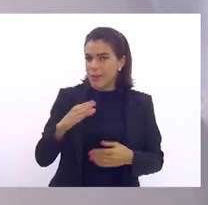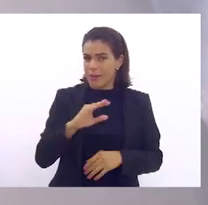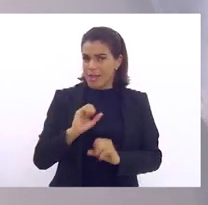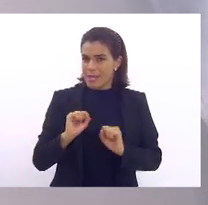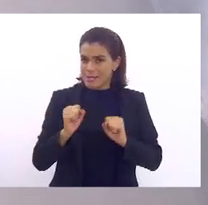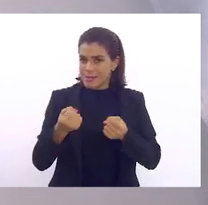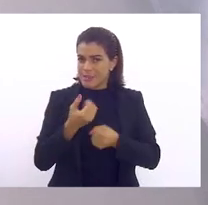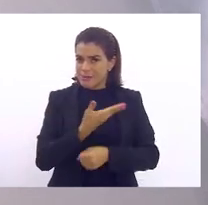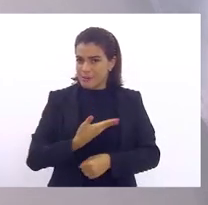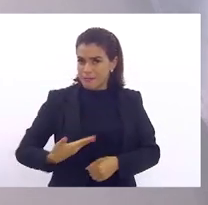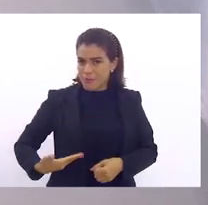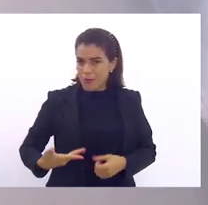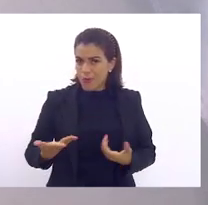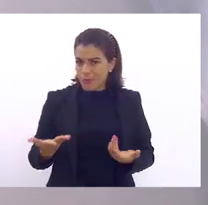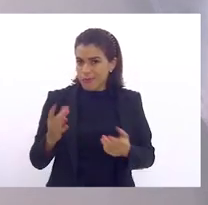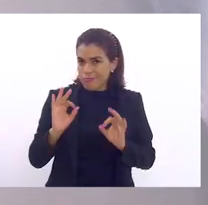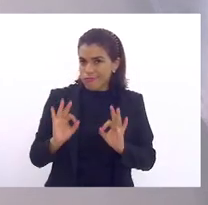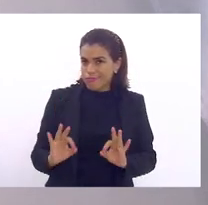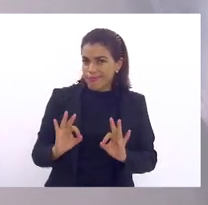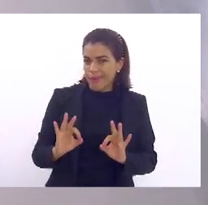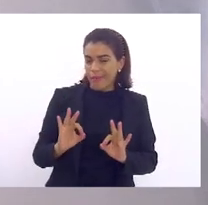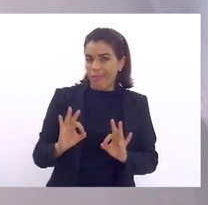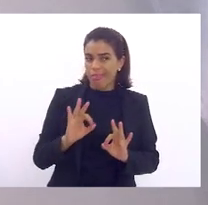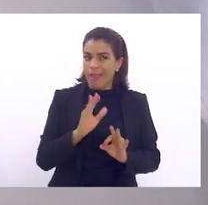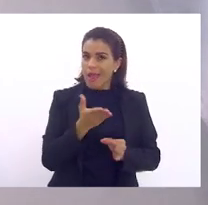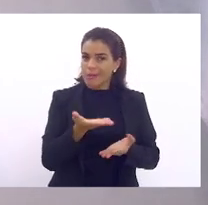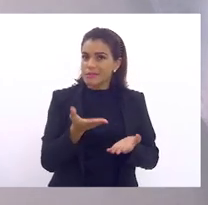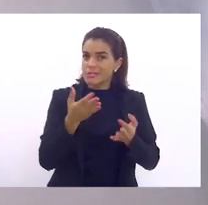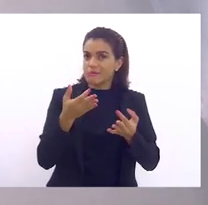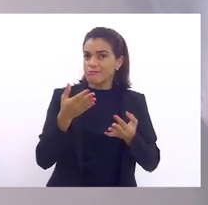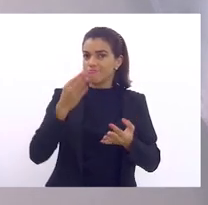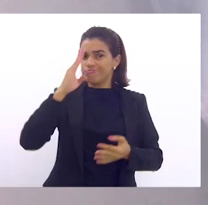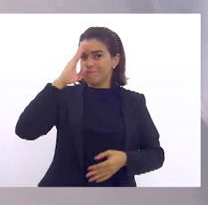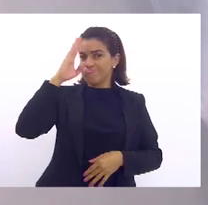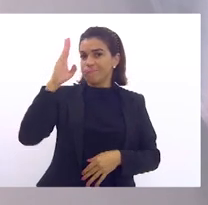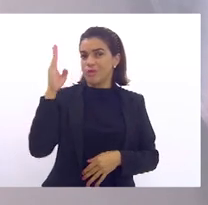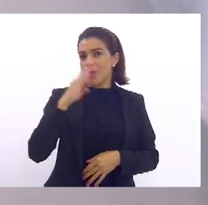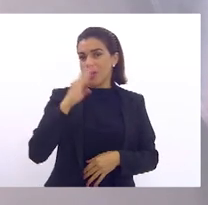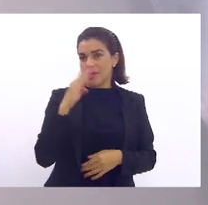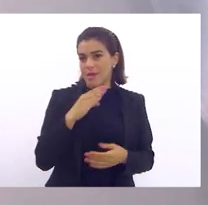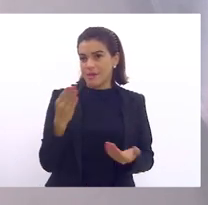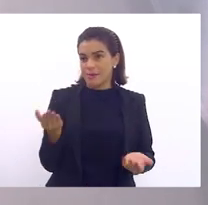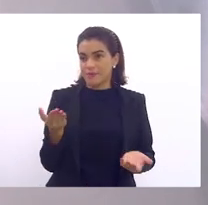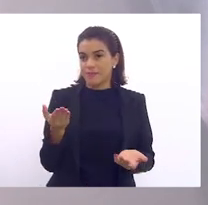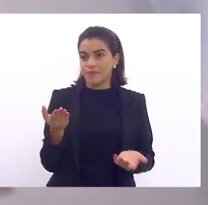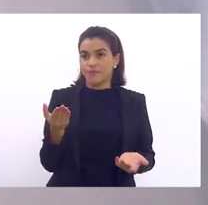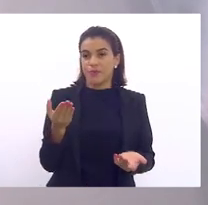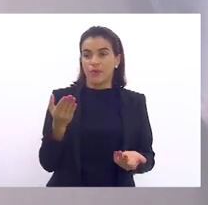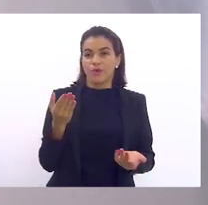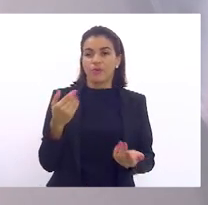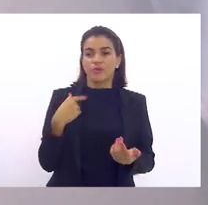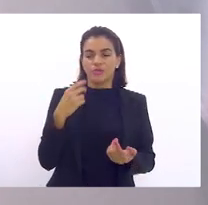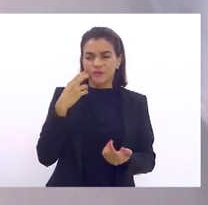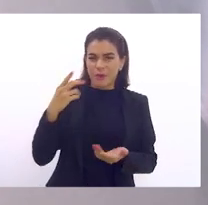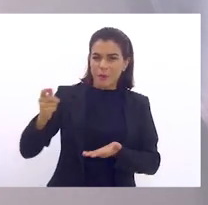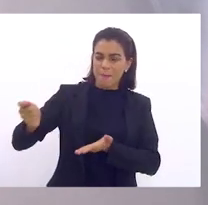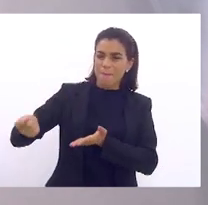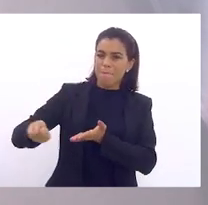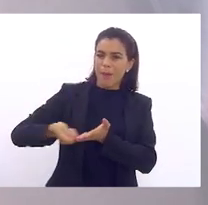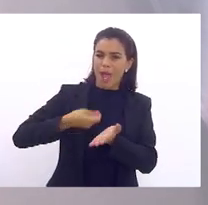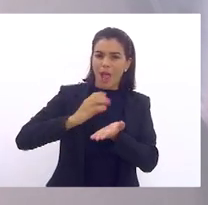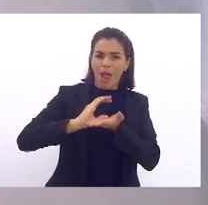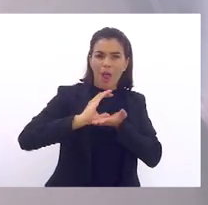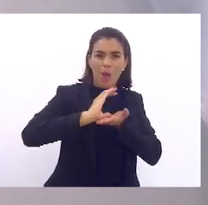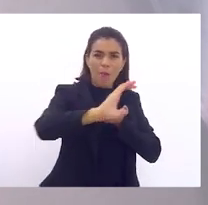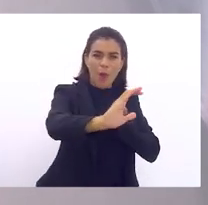pública desta mulher está sendo prioridade né Eh então quando a gente olha as rubricas destinadas para